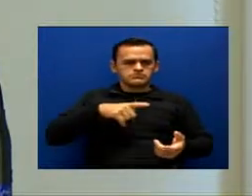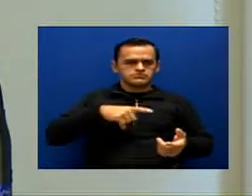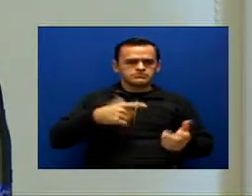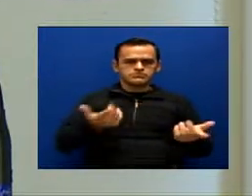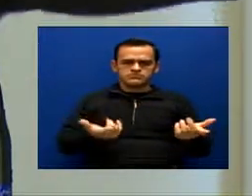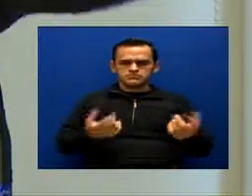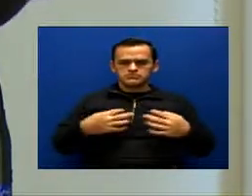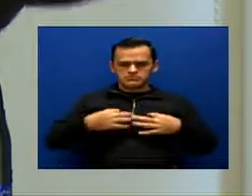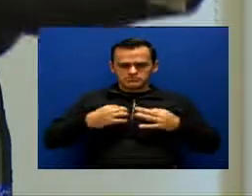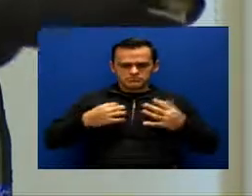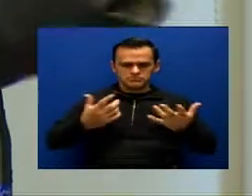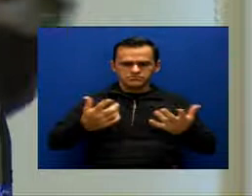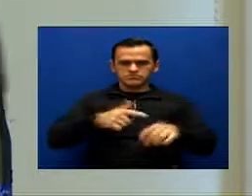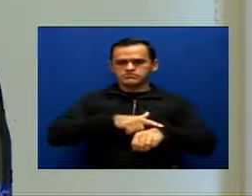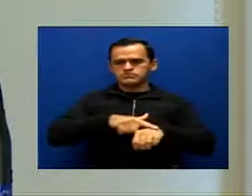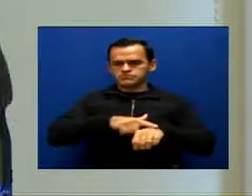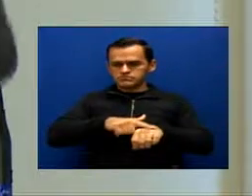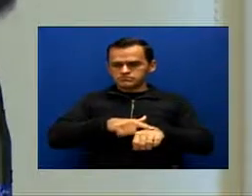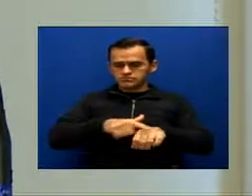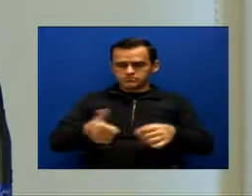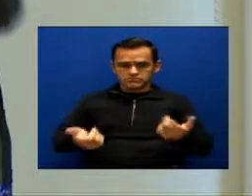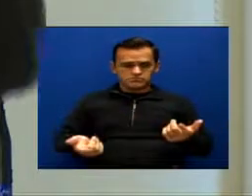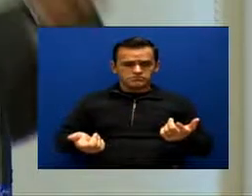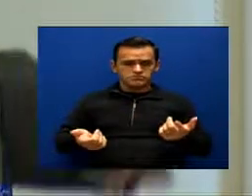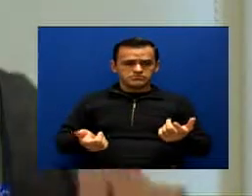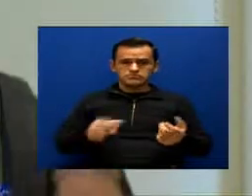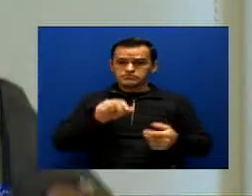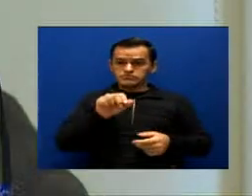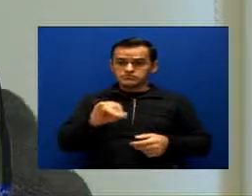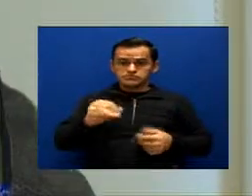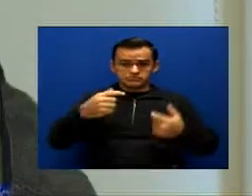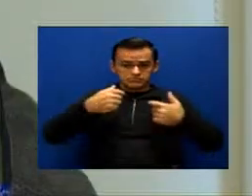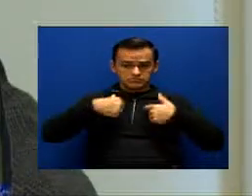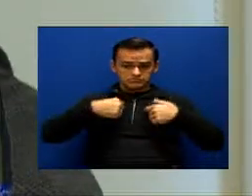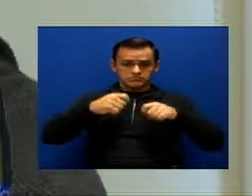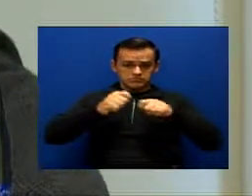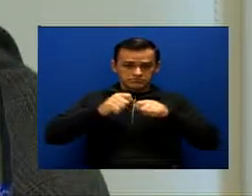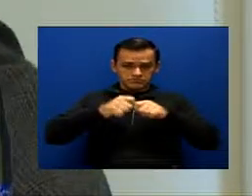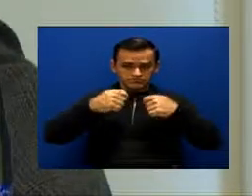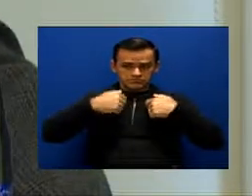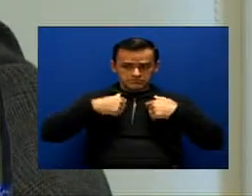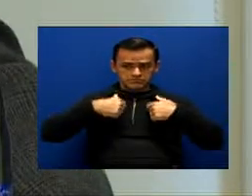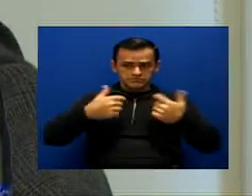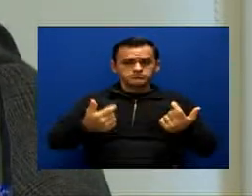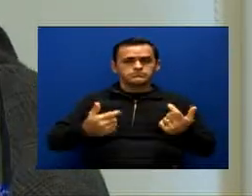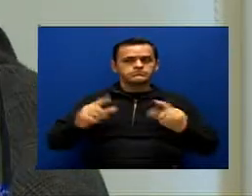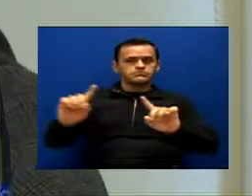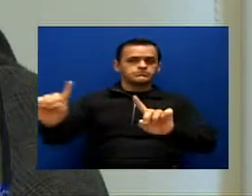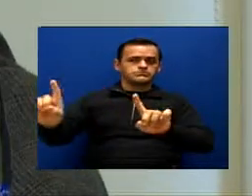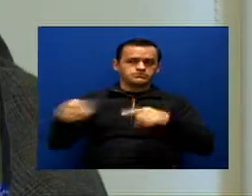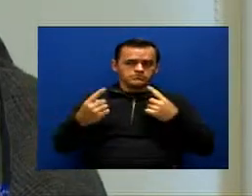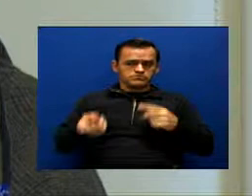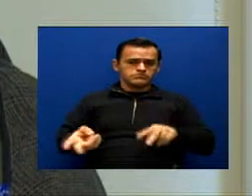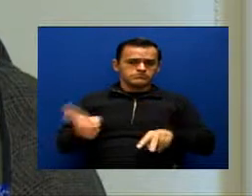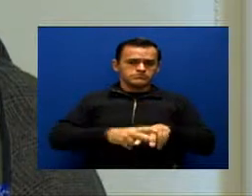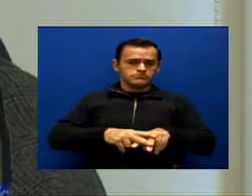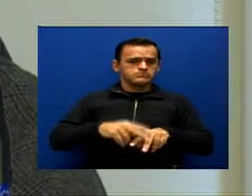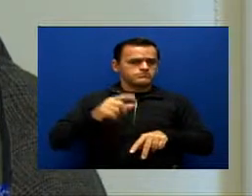Vila Angélica, se expõem. Se eu e o senhor fizesse isso, nós seríamos